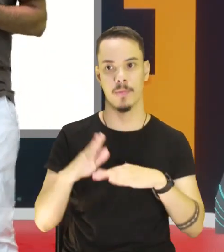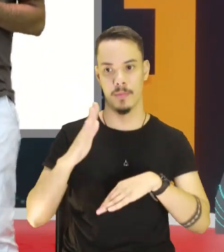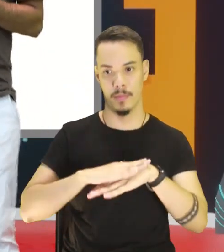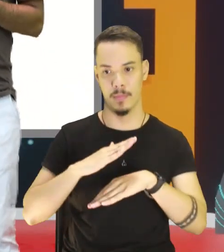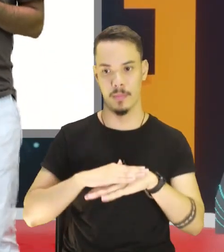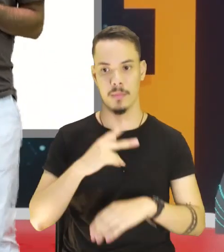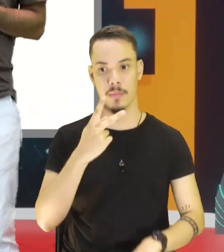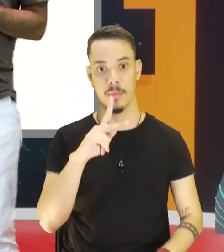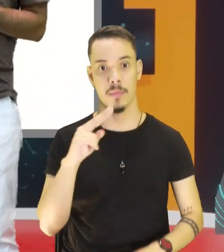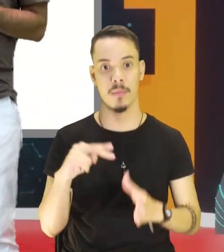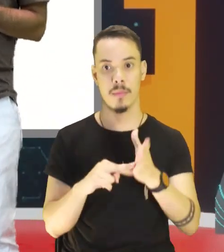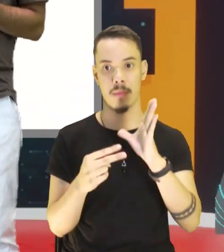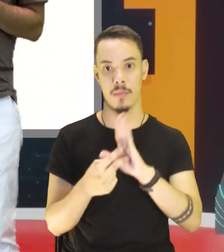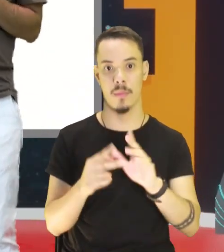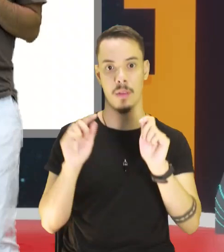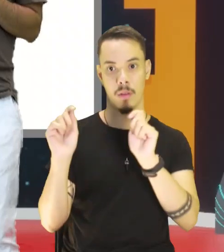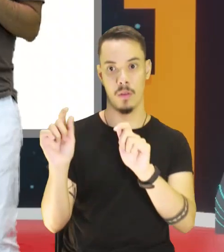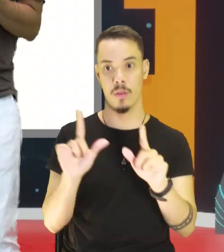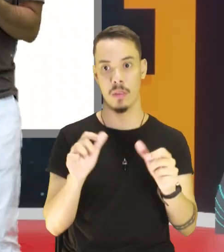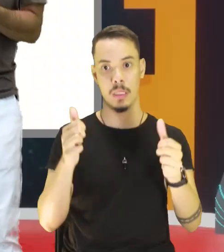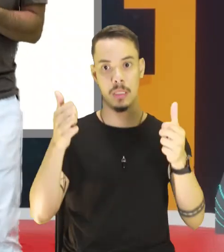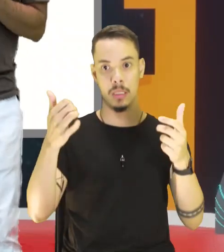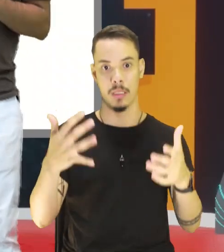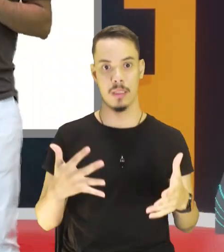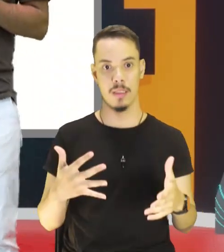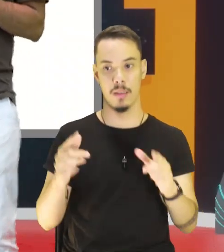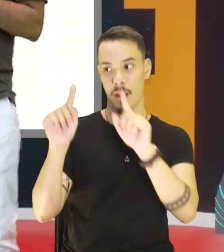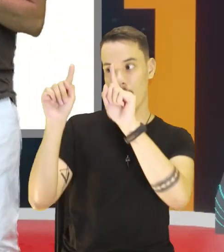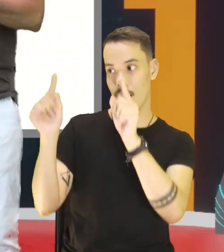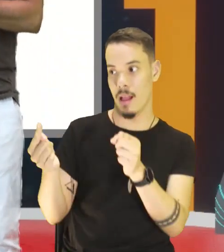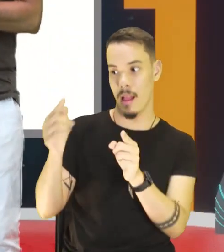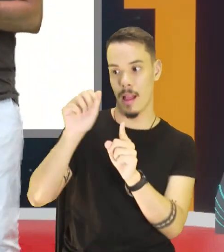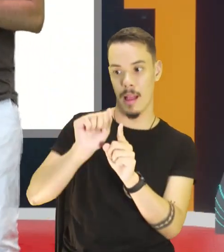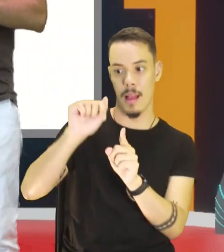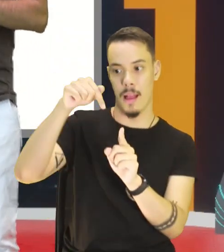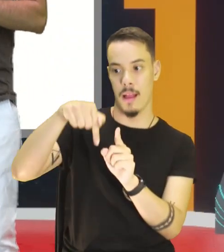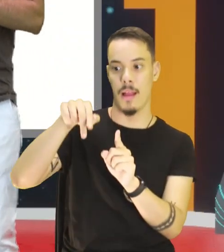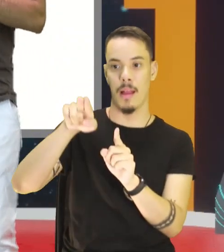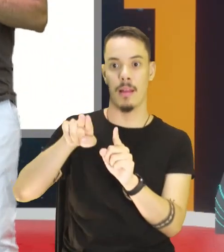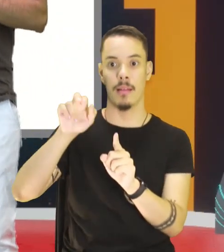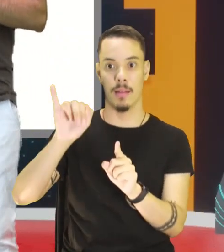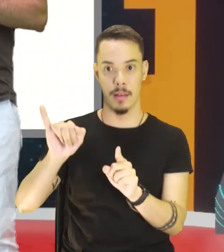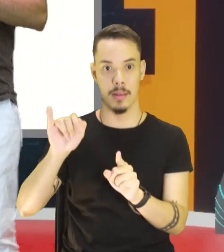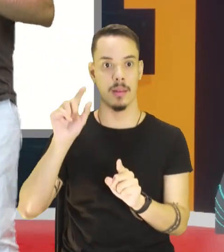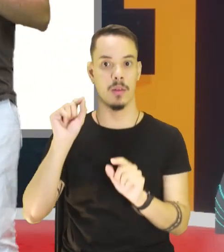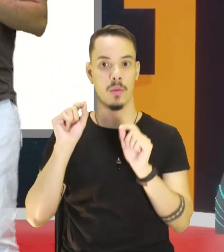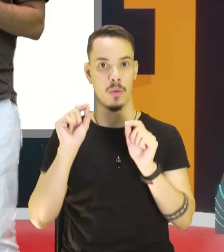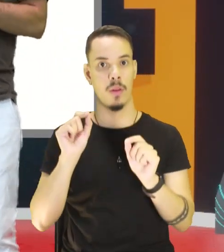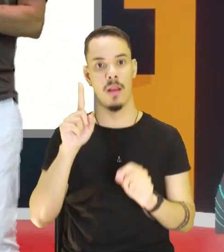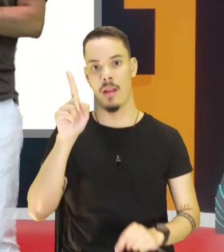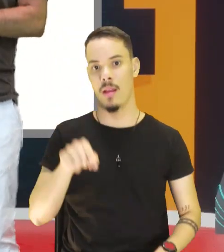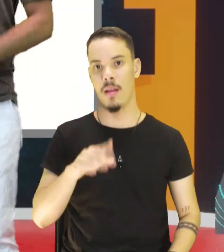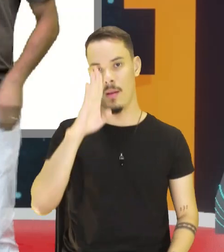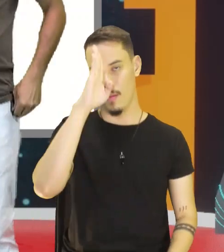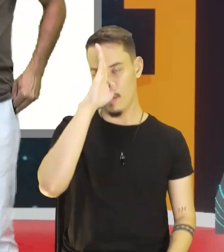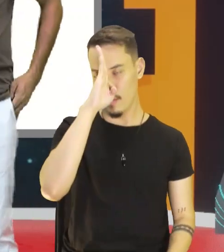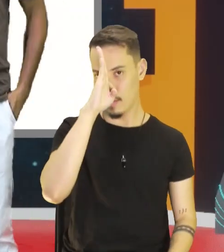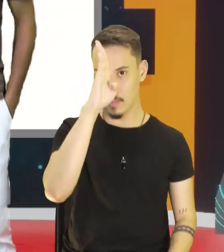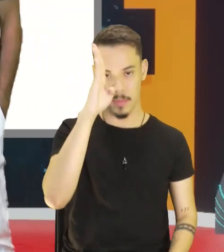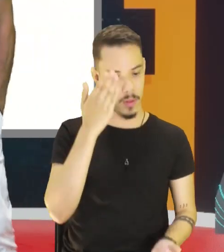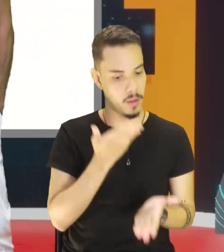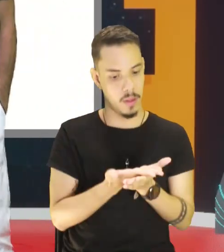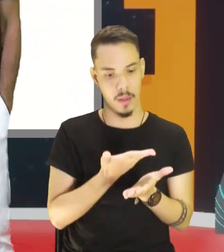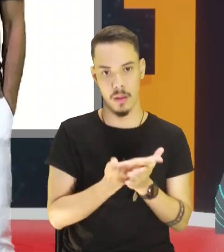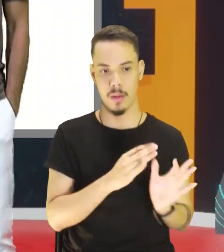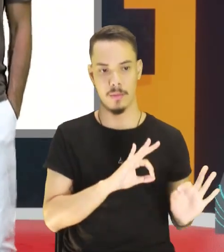quer dizer que aquelas 2 lâminas que tem lá, onde fala o aqui, e o aqui são meio que os corações pulsantes desse